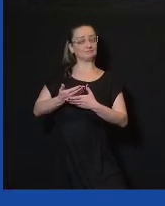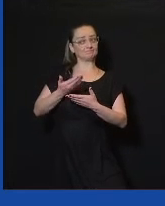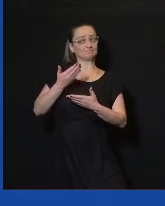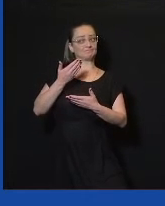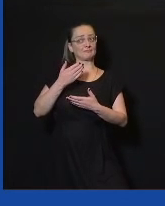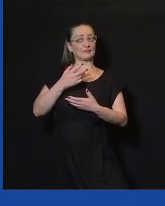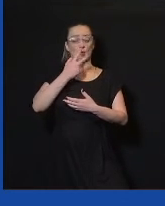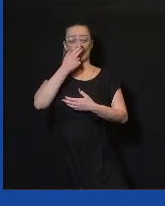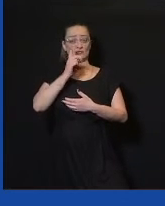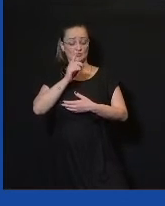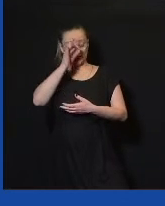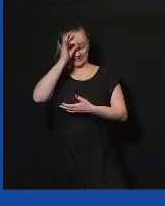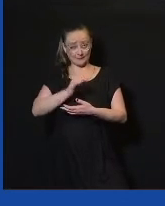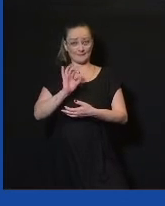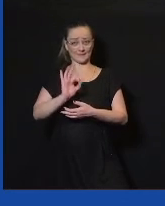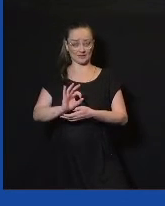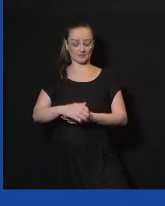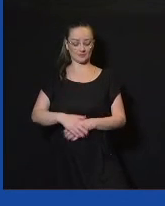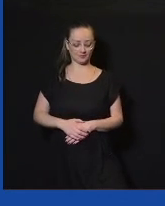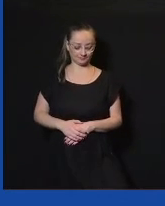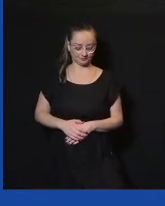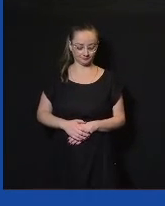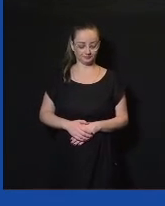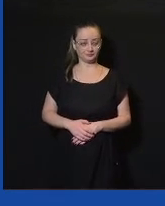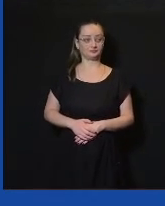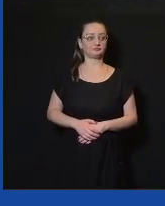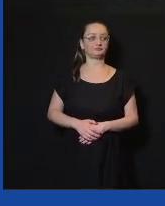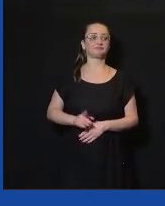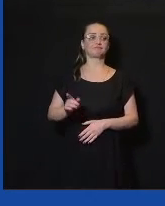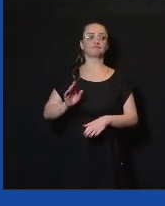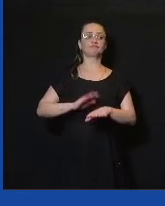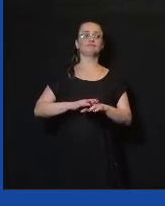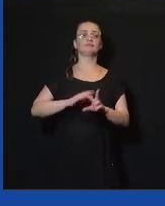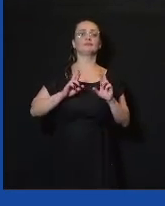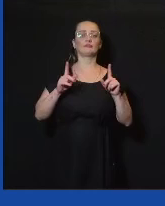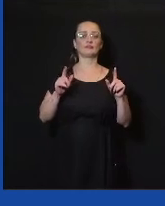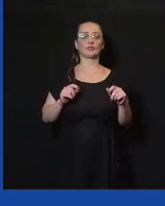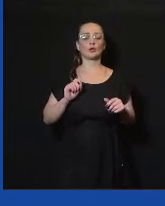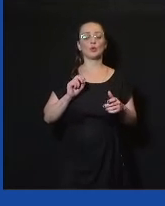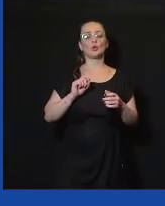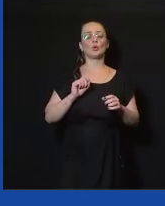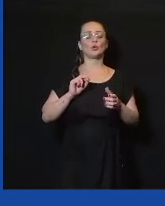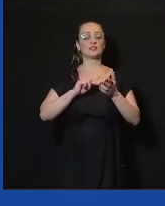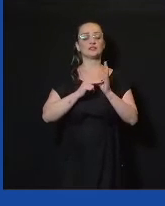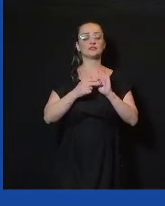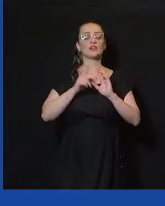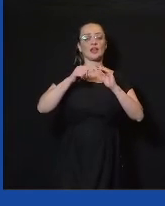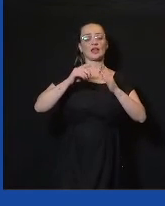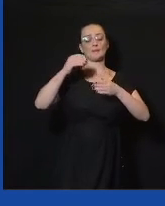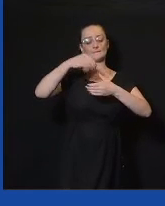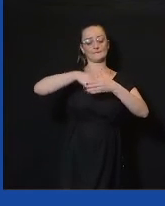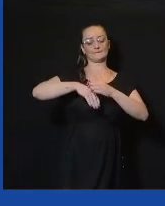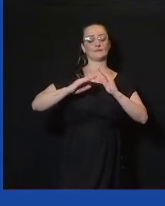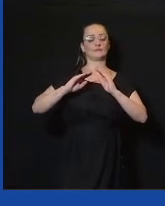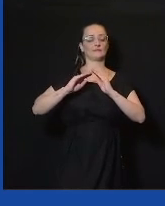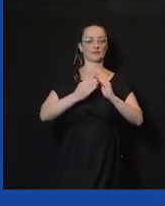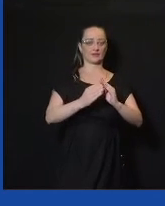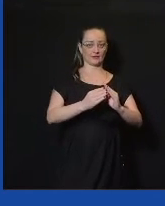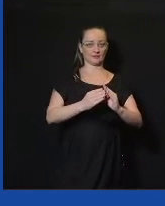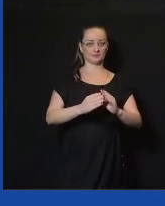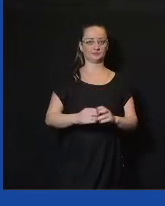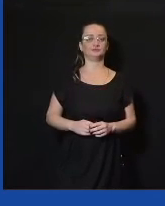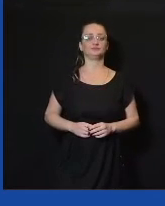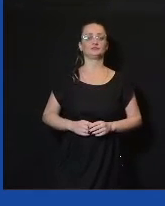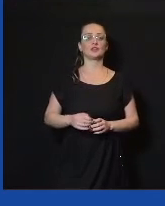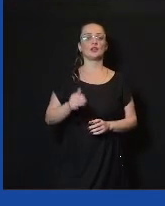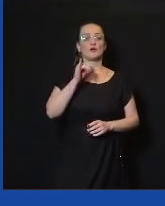eu tenho certeza. Isso faz a diferença do que é ser favela, entendeu? Eu costumo falar para as pessoas,